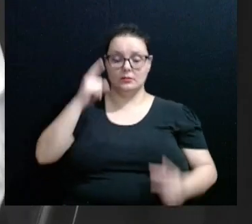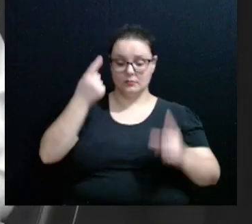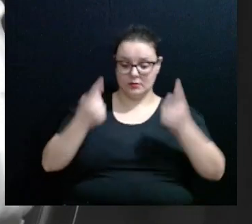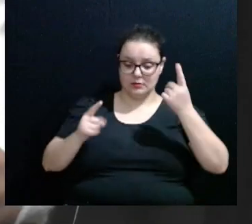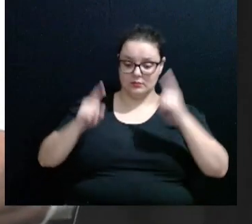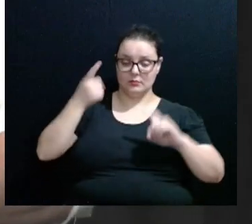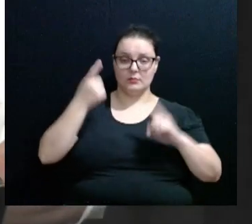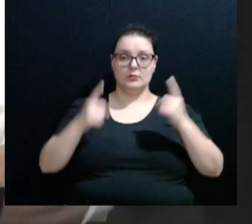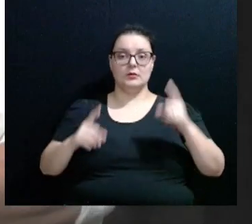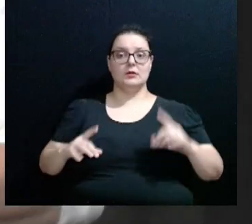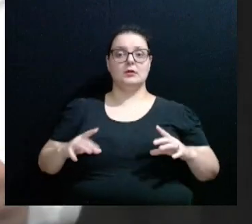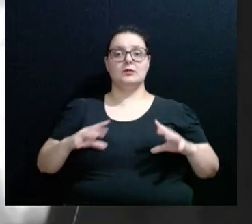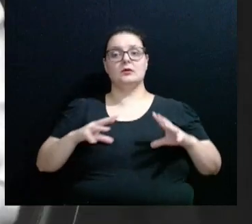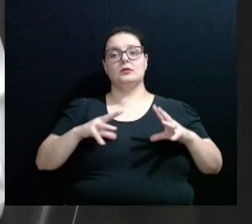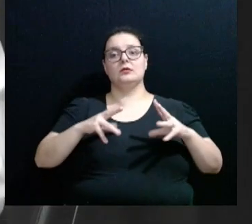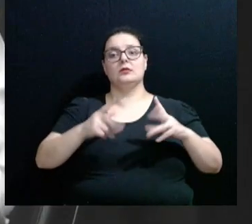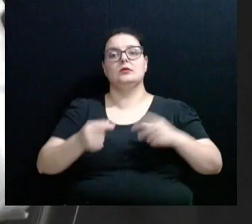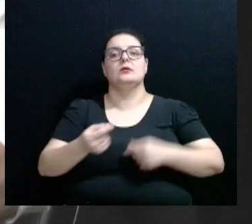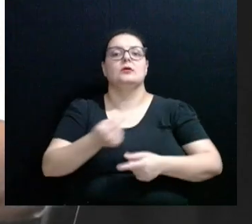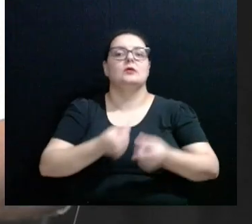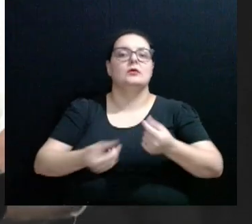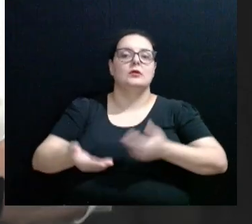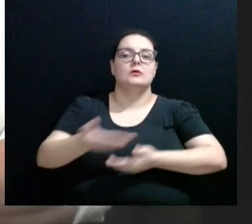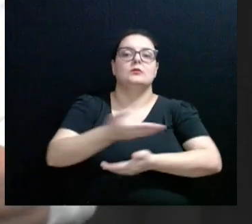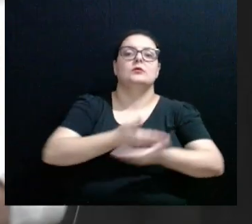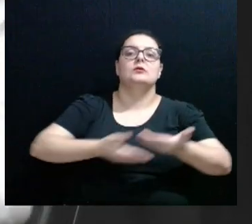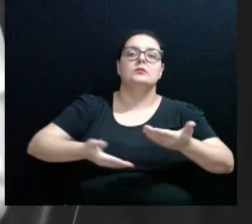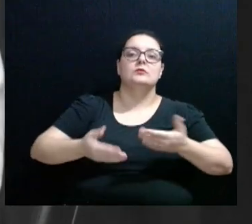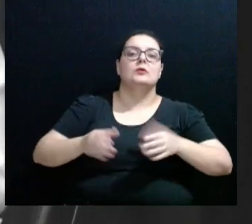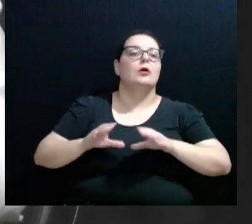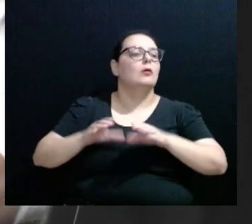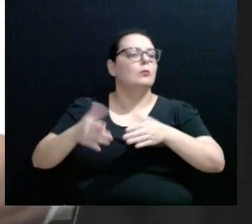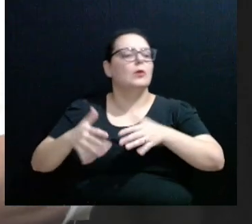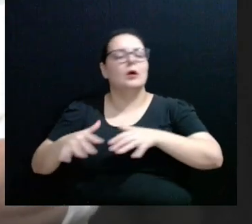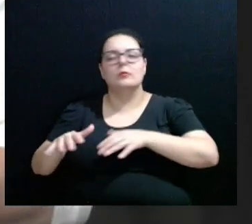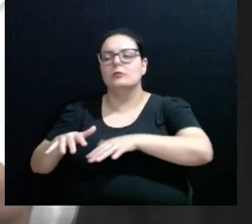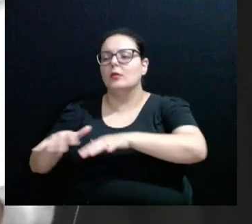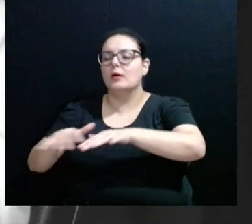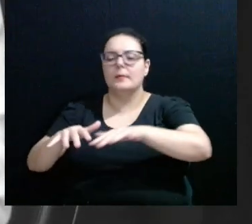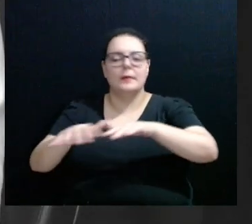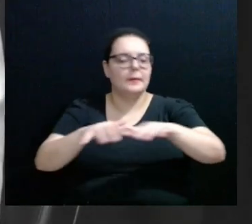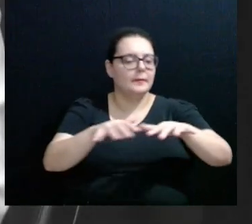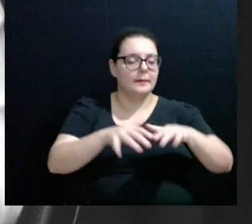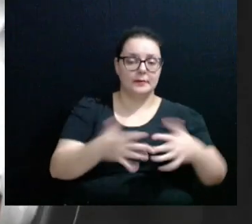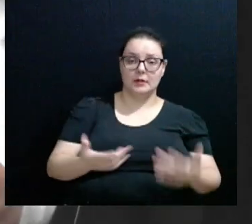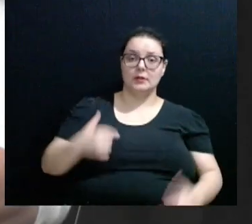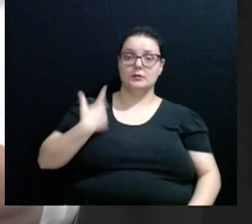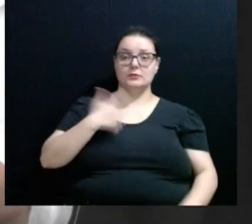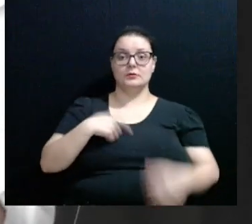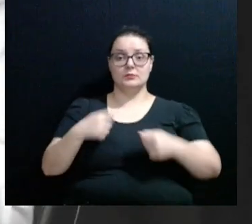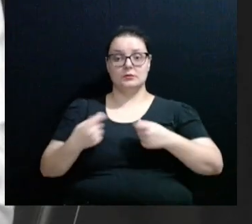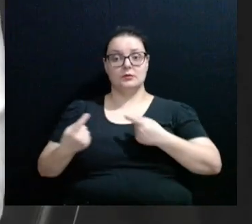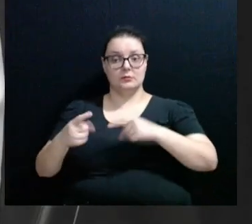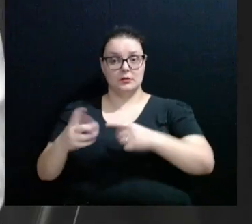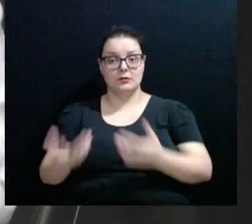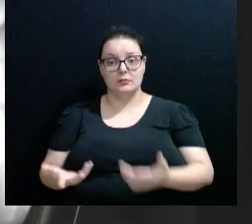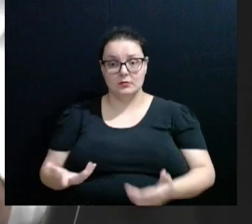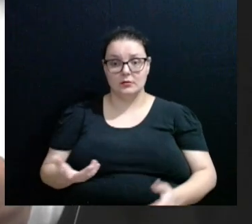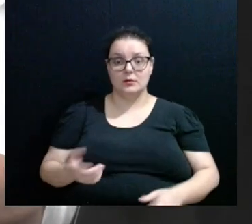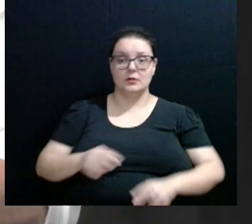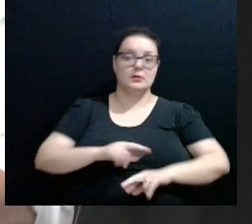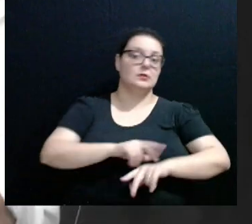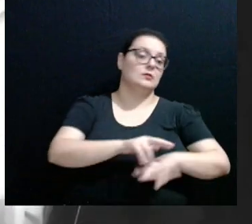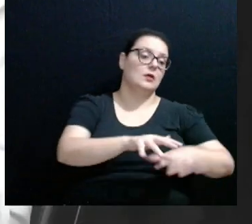tem toda uma economia girando, toda uma comunidade, todo um movimento, e a gente precisava provocar isso. A gente tem vários